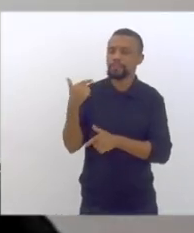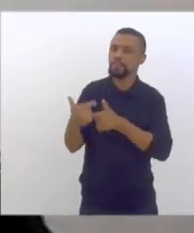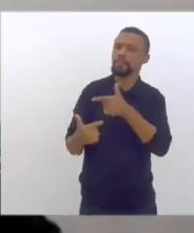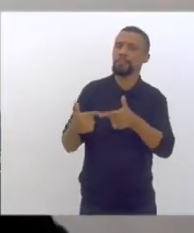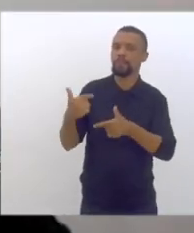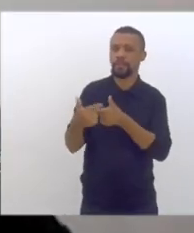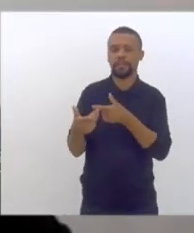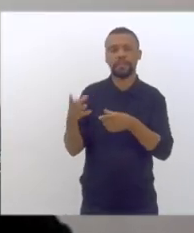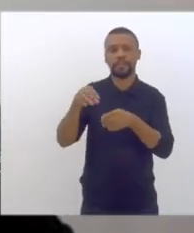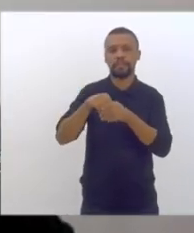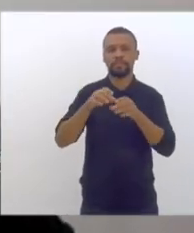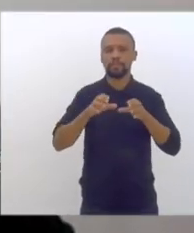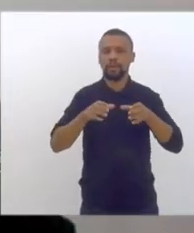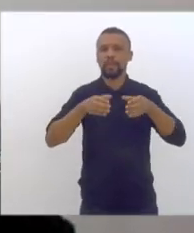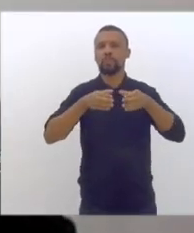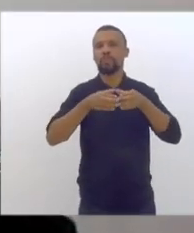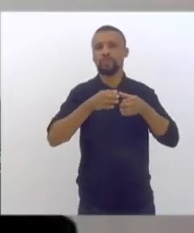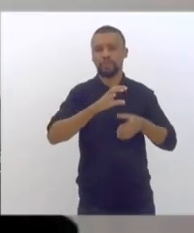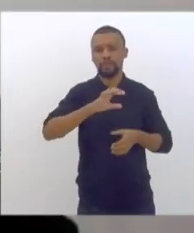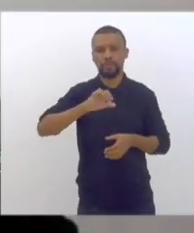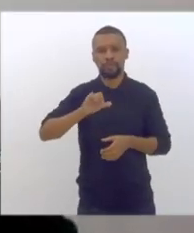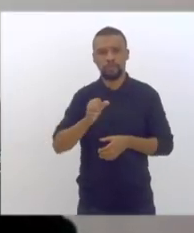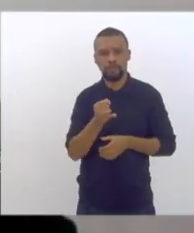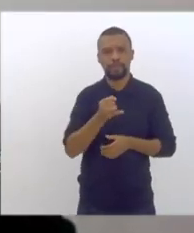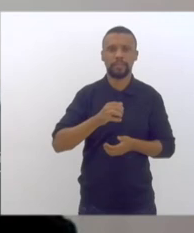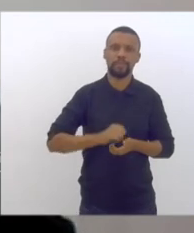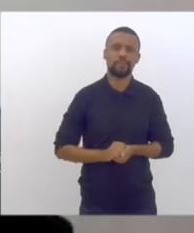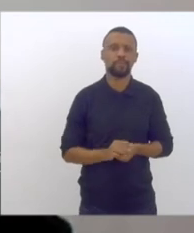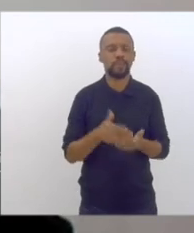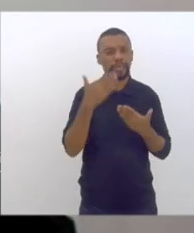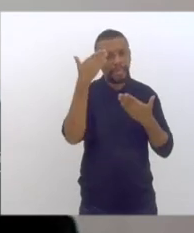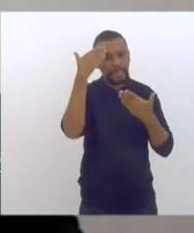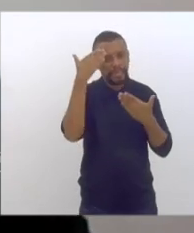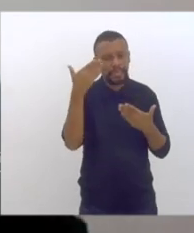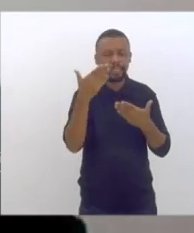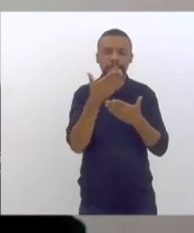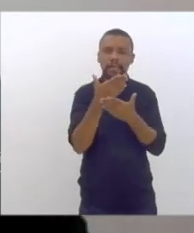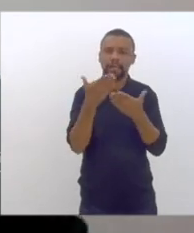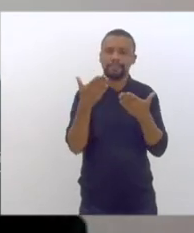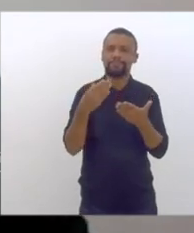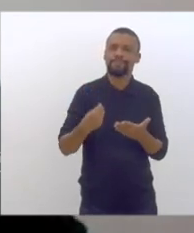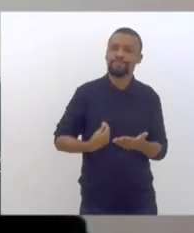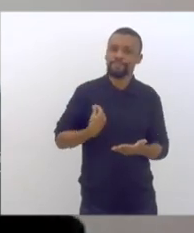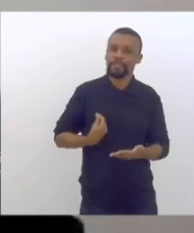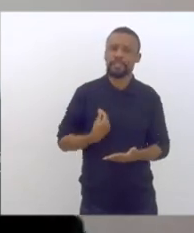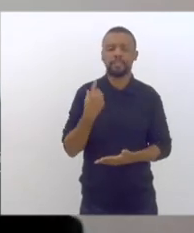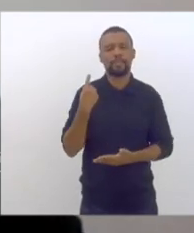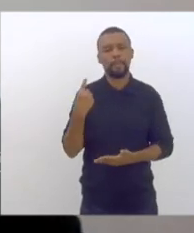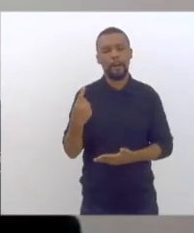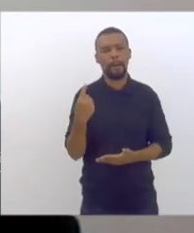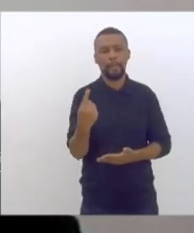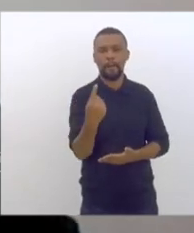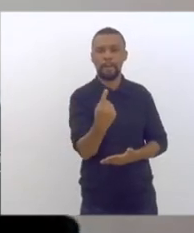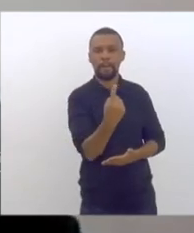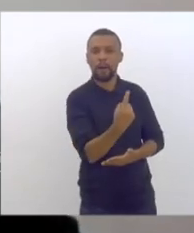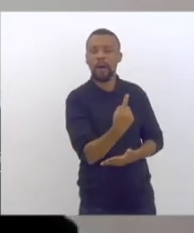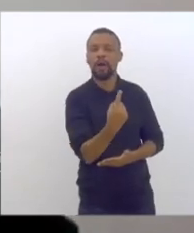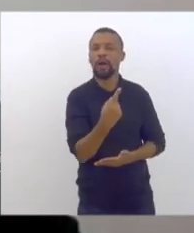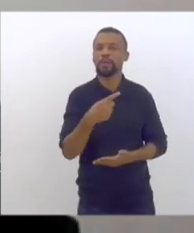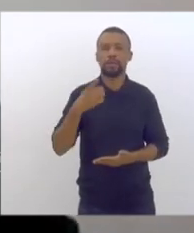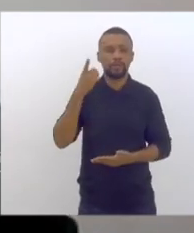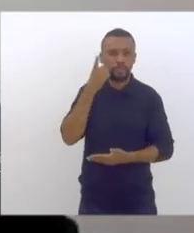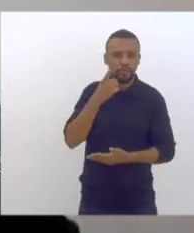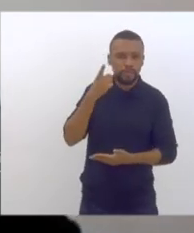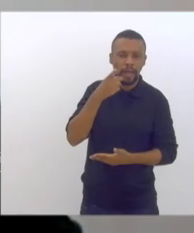da comissão o e agradecer a presença individual aqui de cada parlamentar